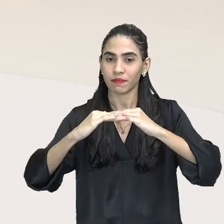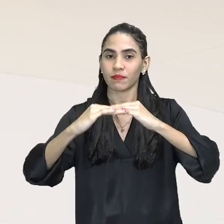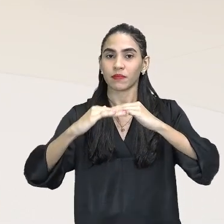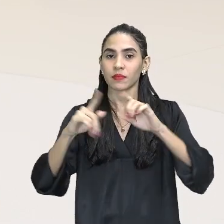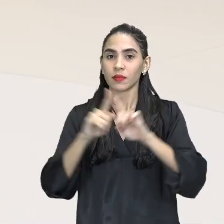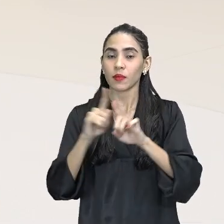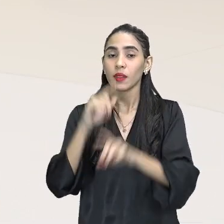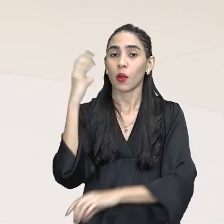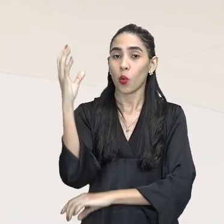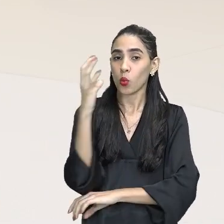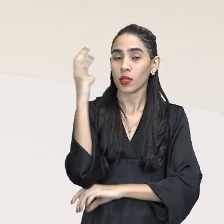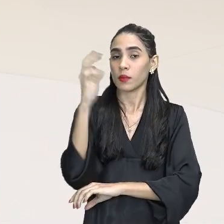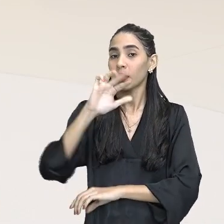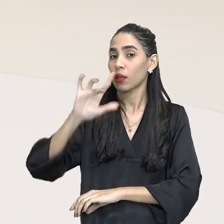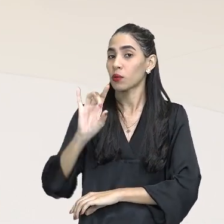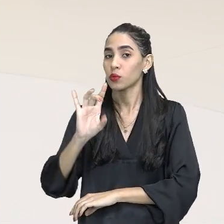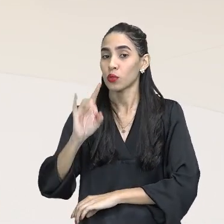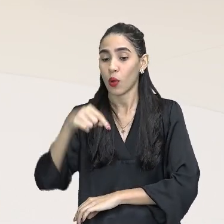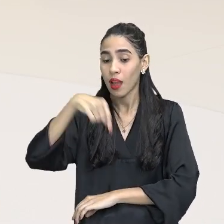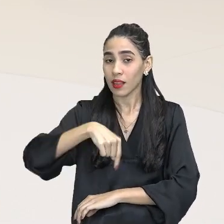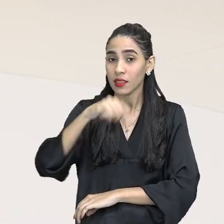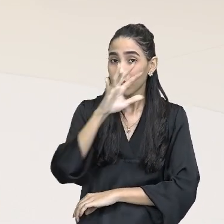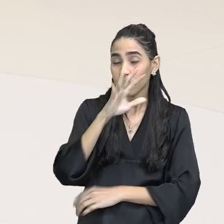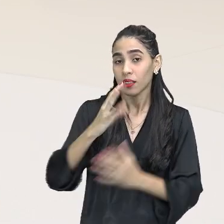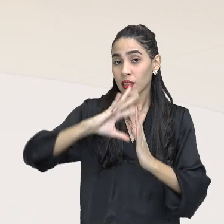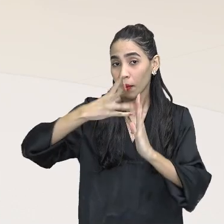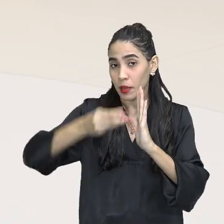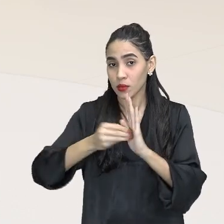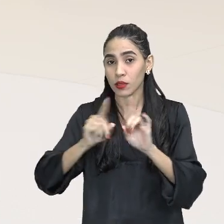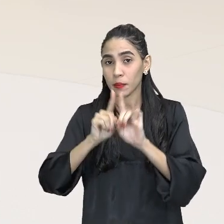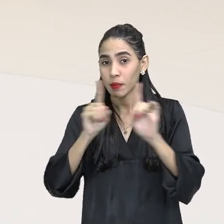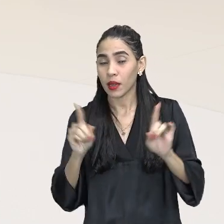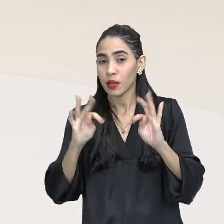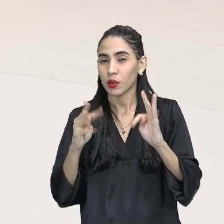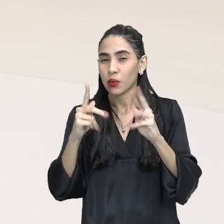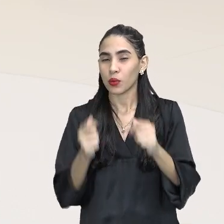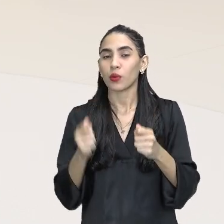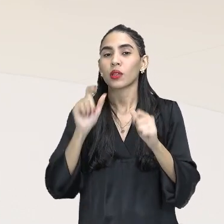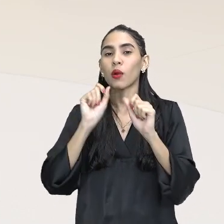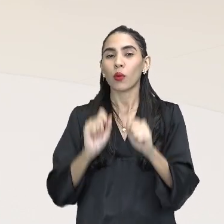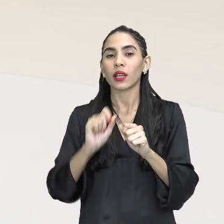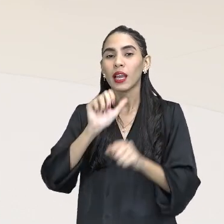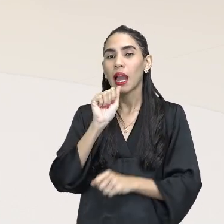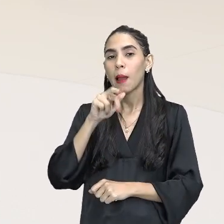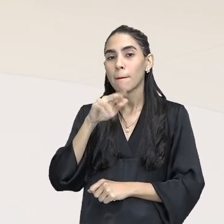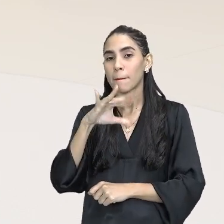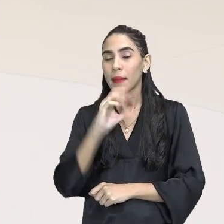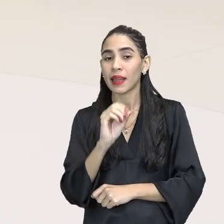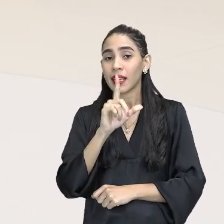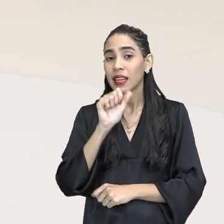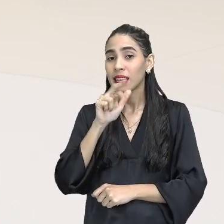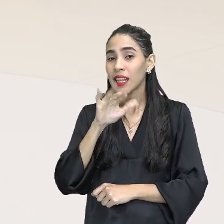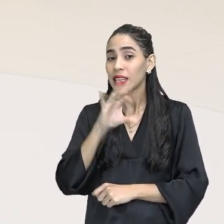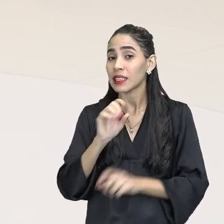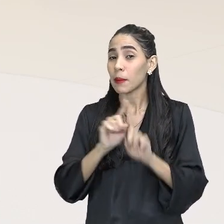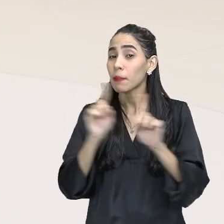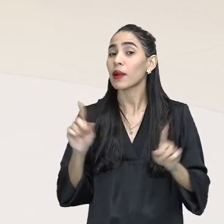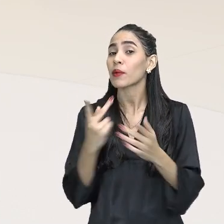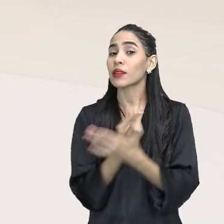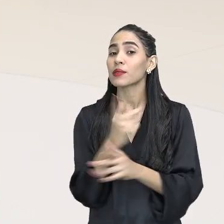para o clima, não só na própria Amazônia, mas como para toda a América Latina. Só que aí, o que